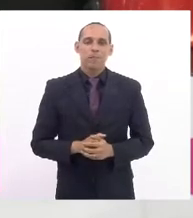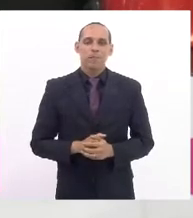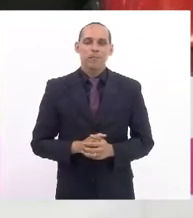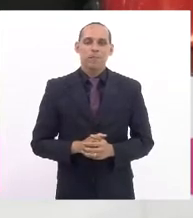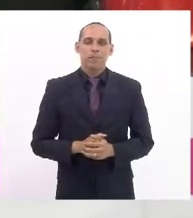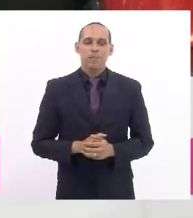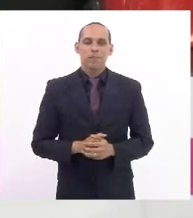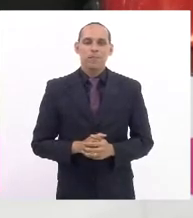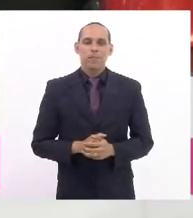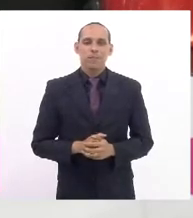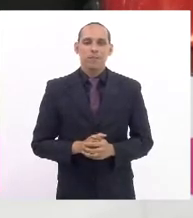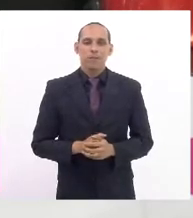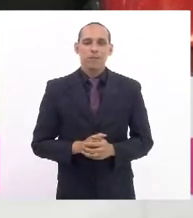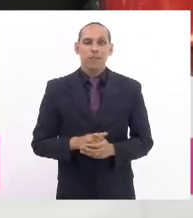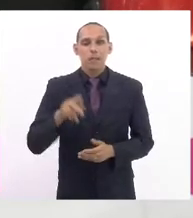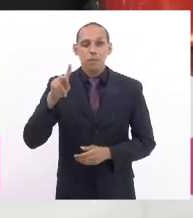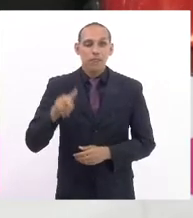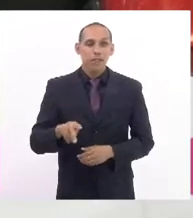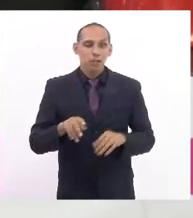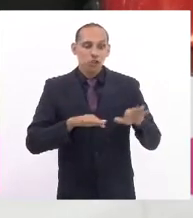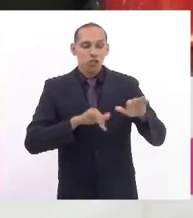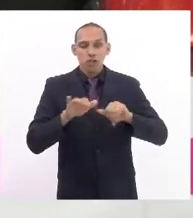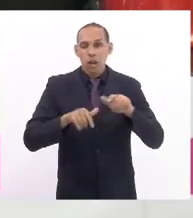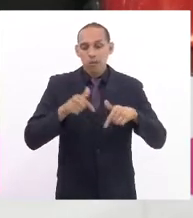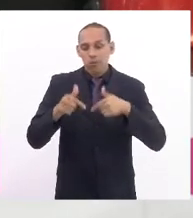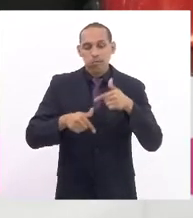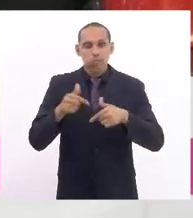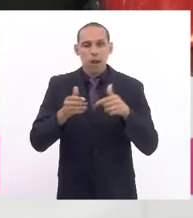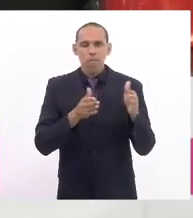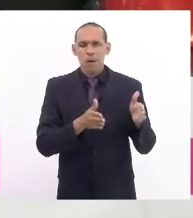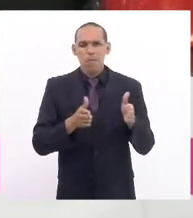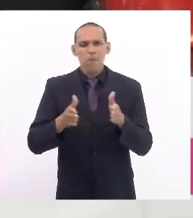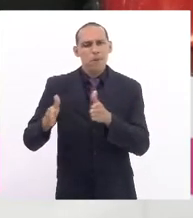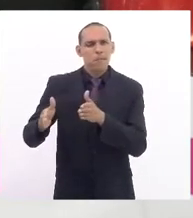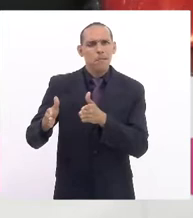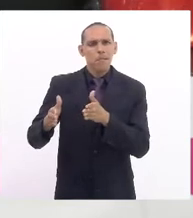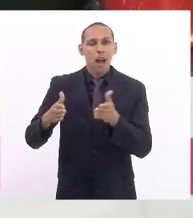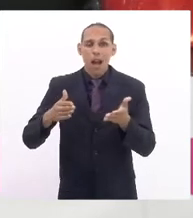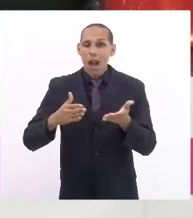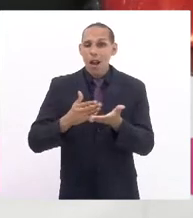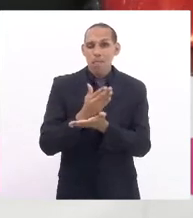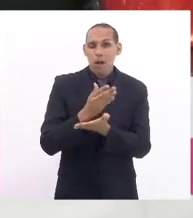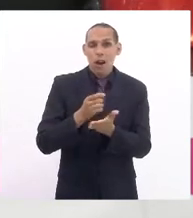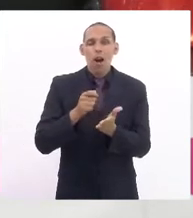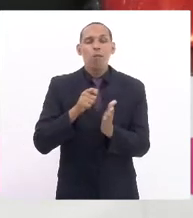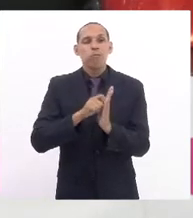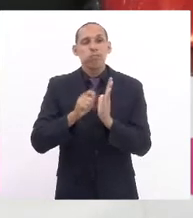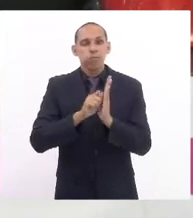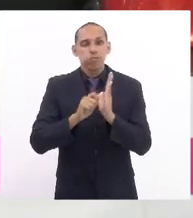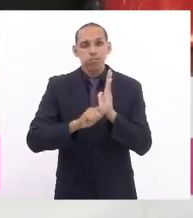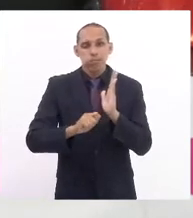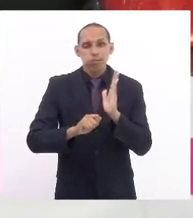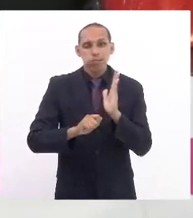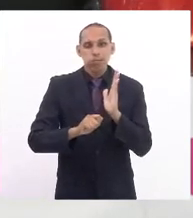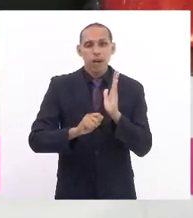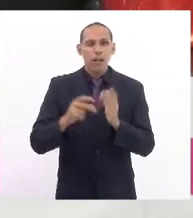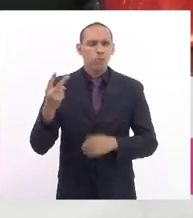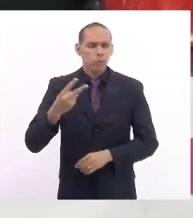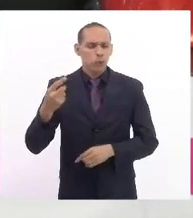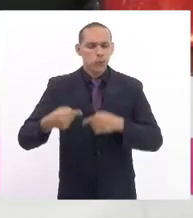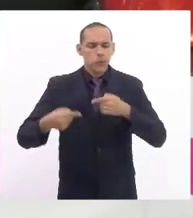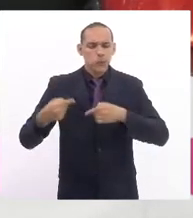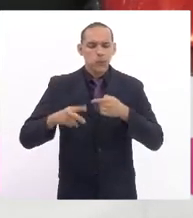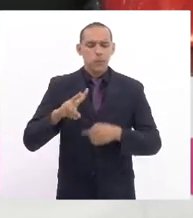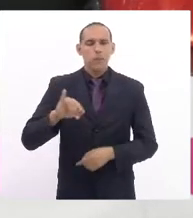A presidência chama os trabalhos à ordem, aprovado, vai a redação do vencido para a segunda discussão.